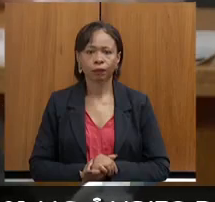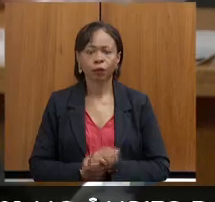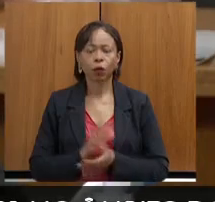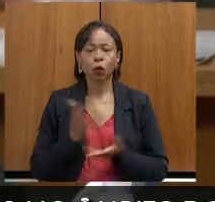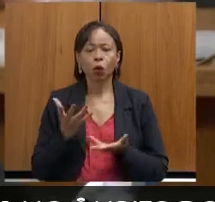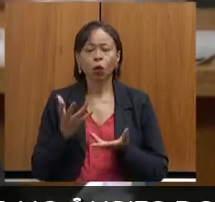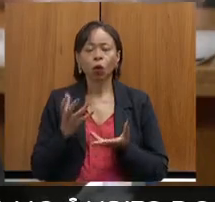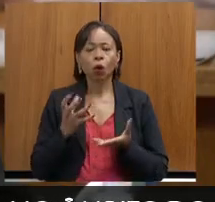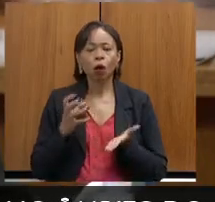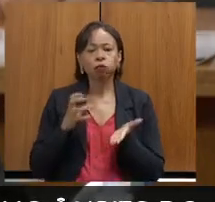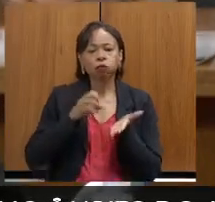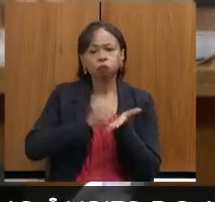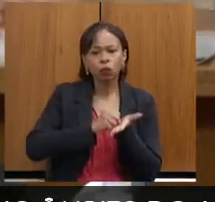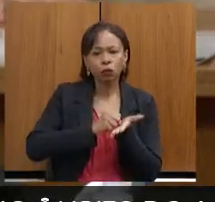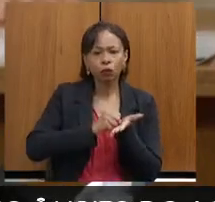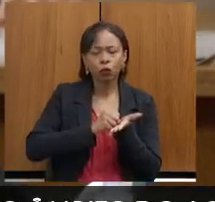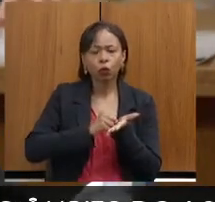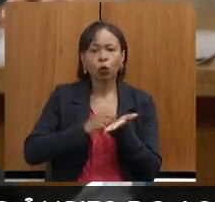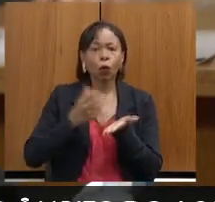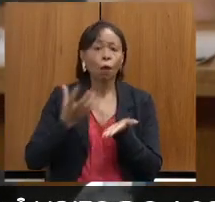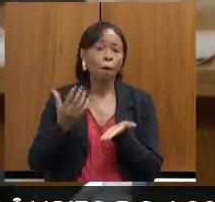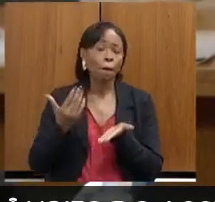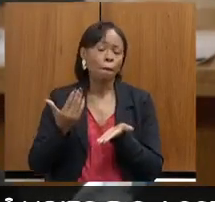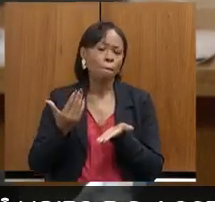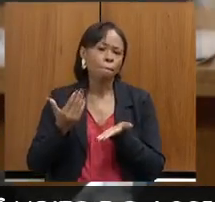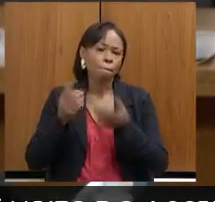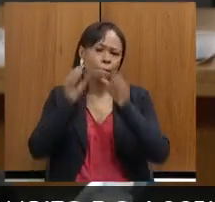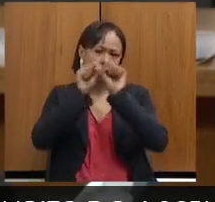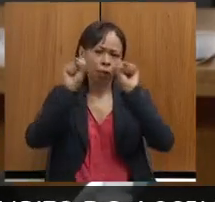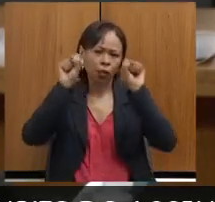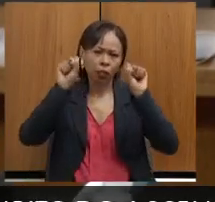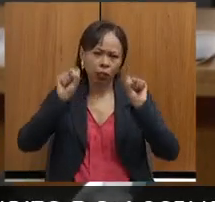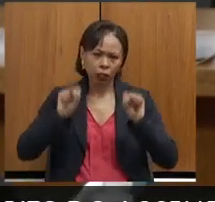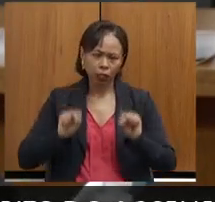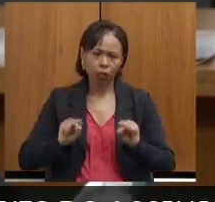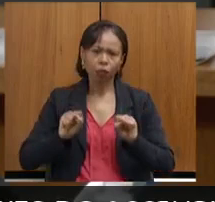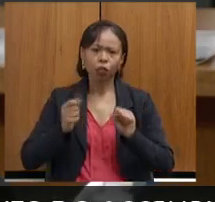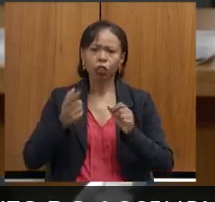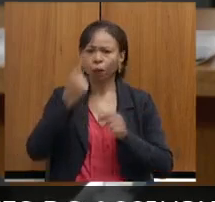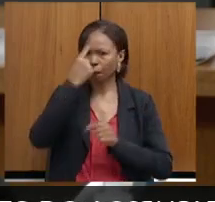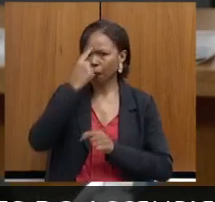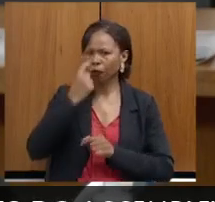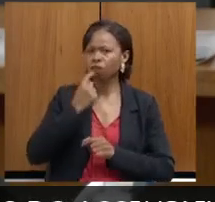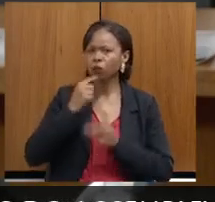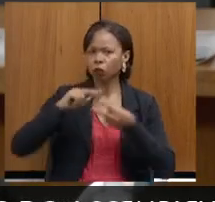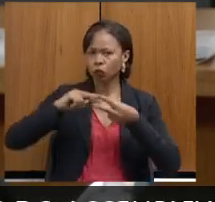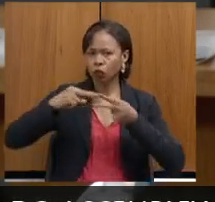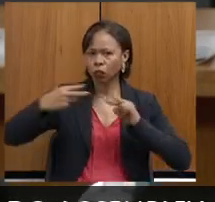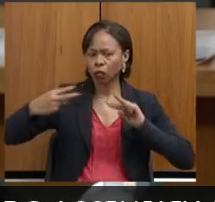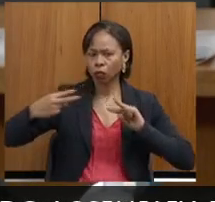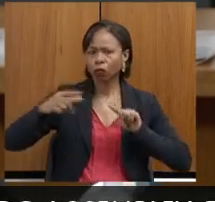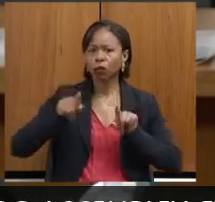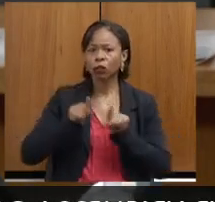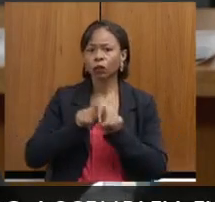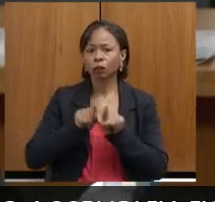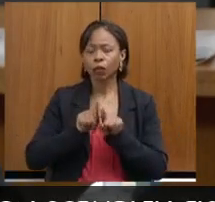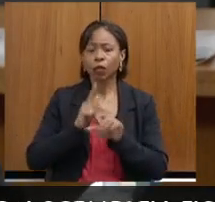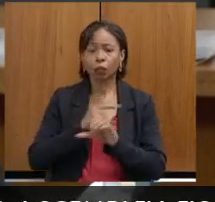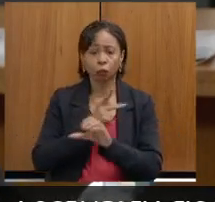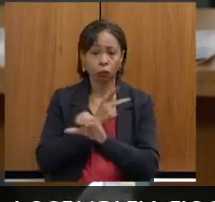genéticos cabe importantíssimo destaque também para nossa instituição Polícia